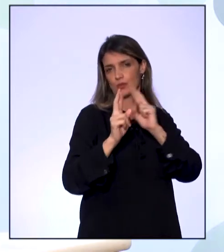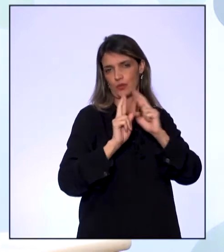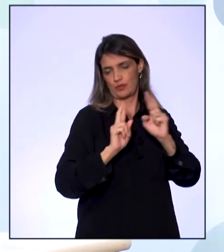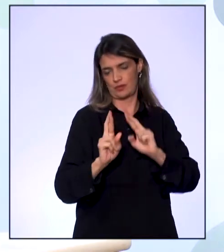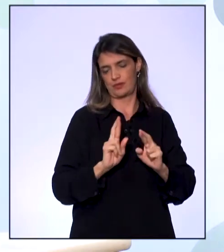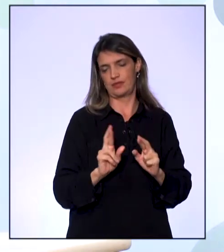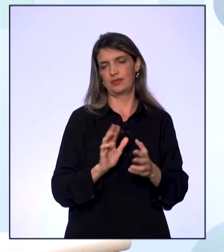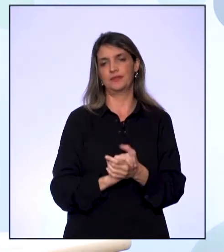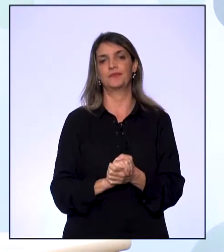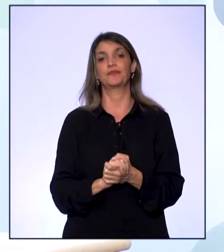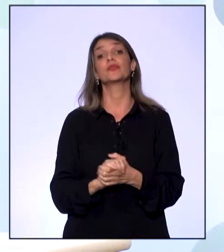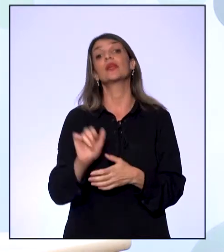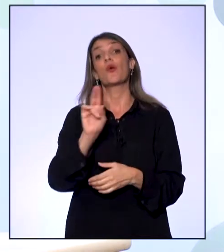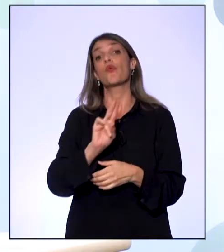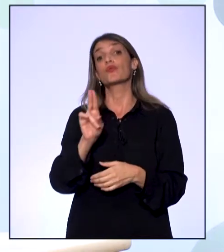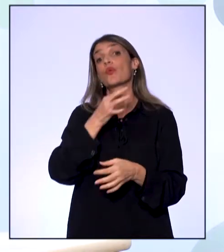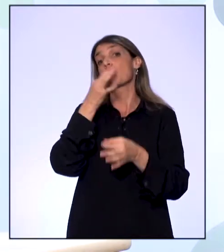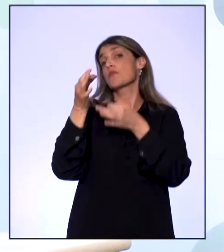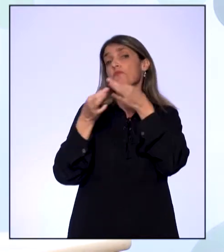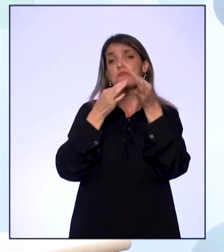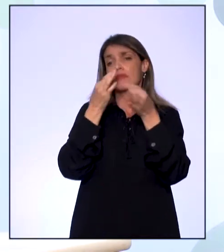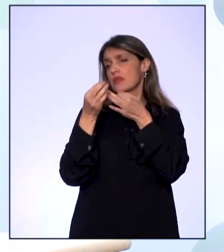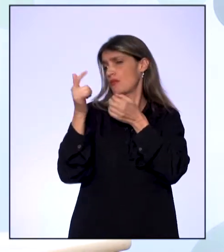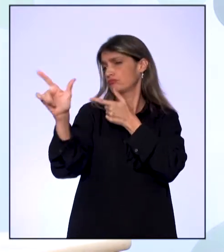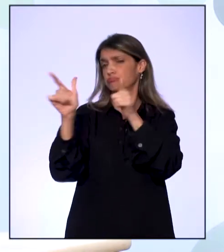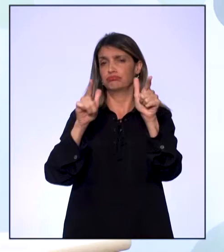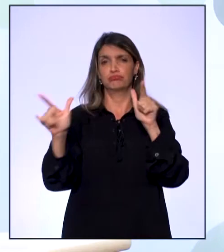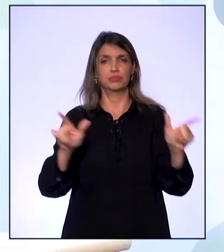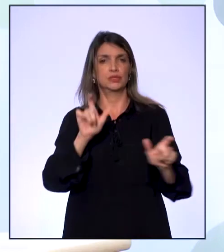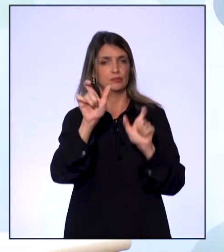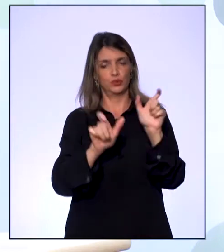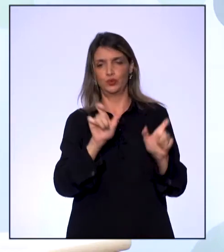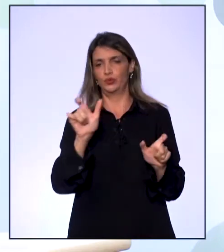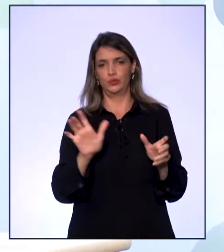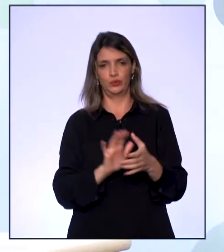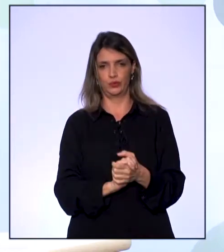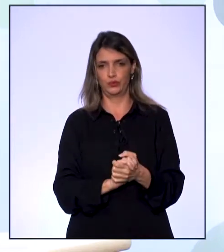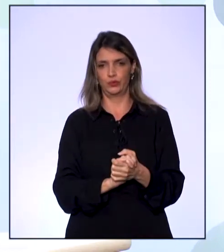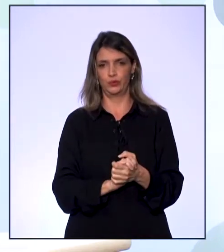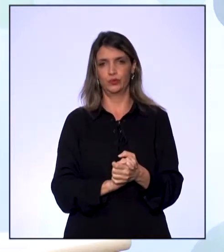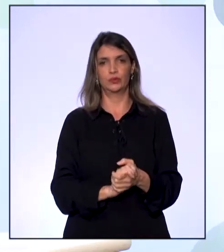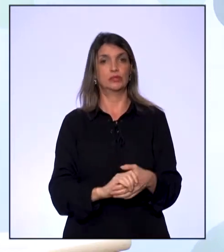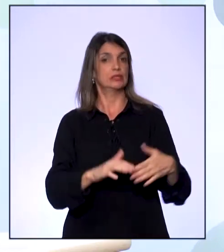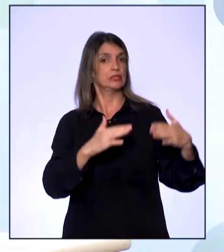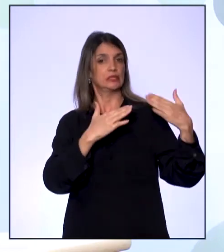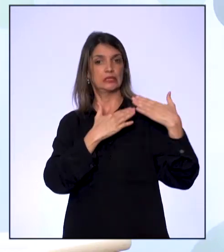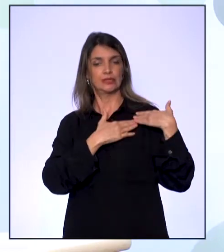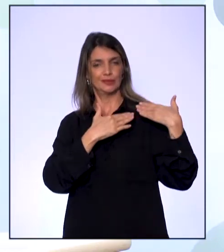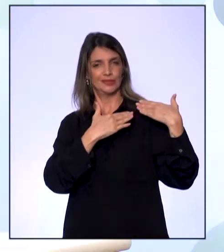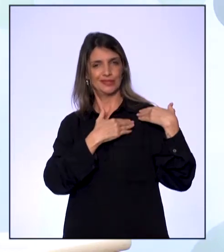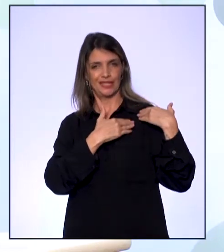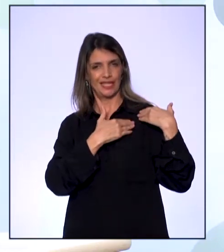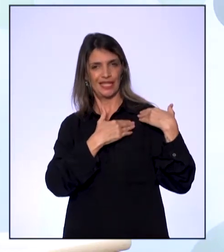polêmicas. Então eu utilizo opiniões que são opiniões de terceiros. E nada mais responsável e nada mais saudável que utilizar